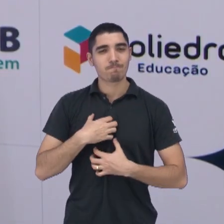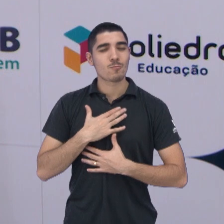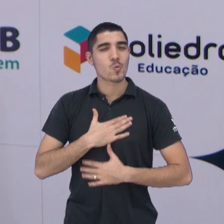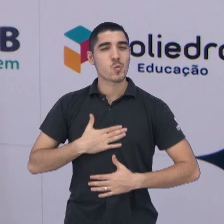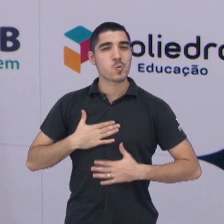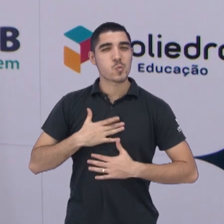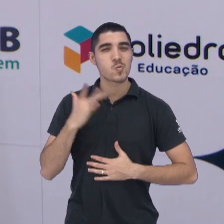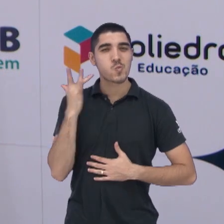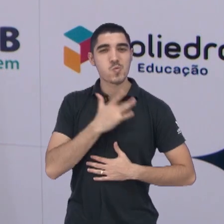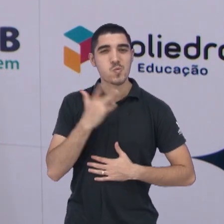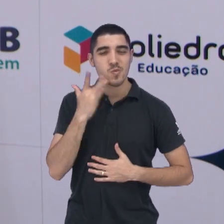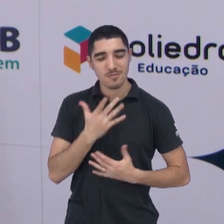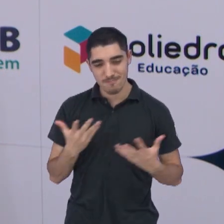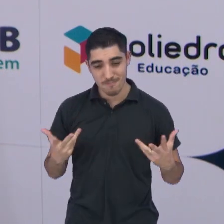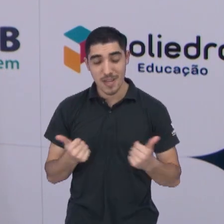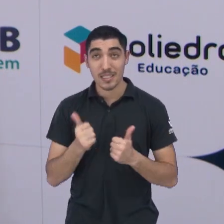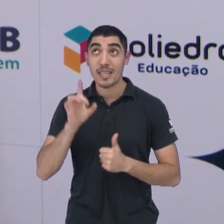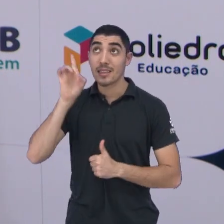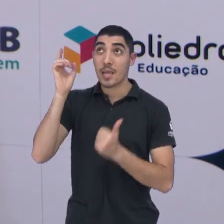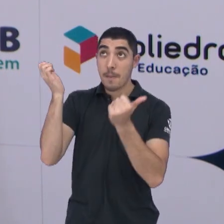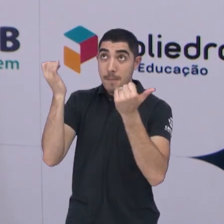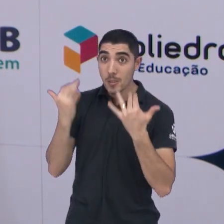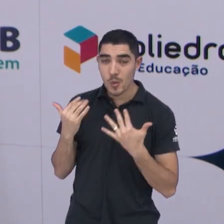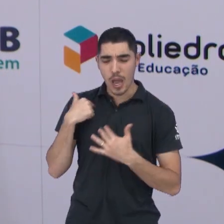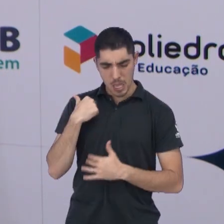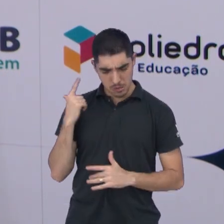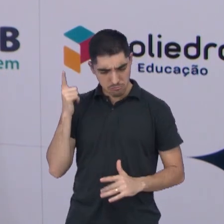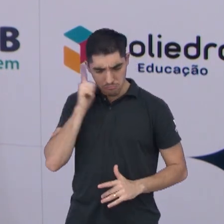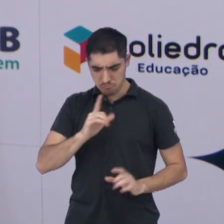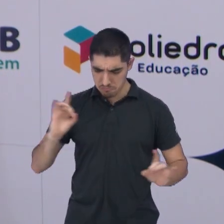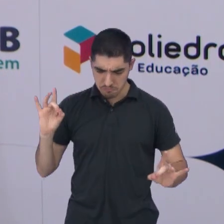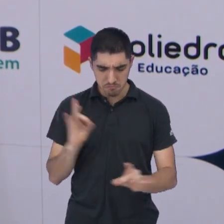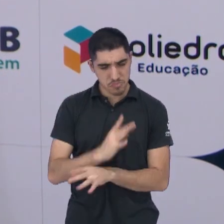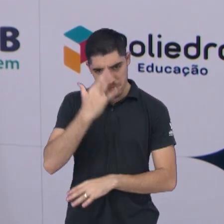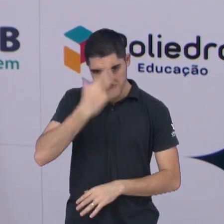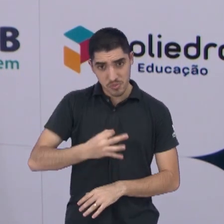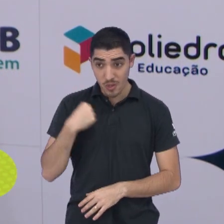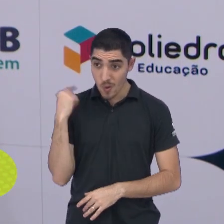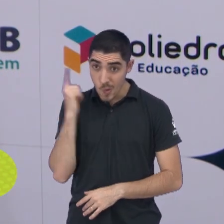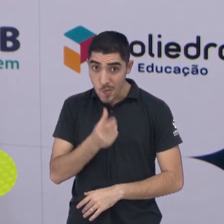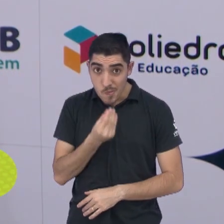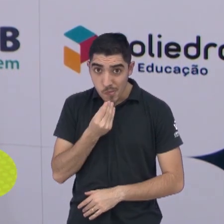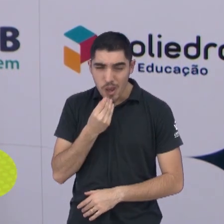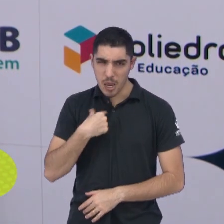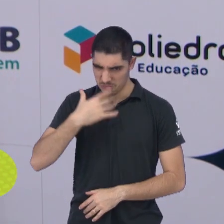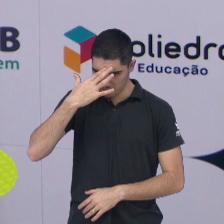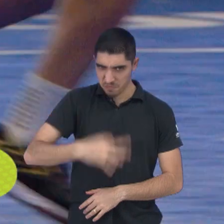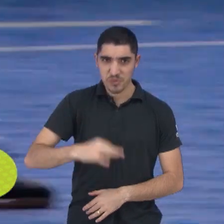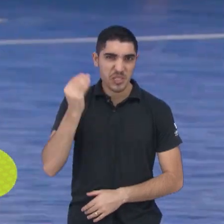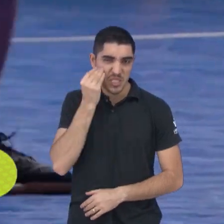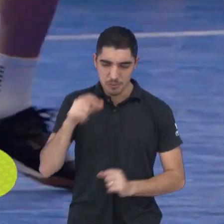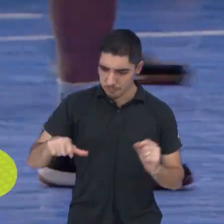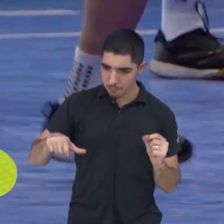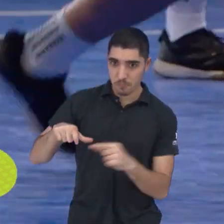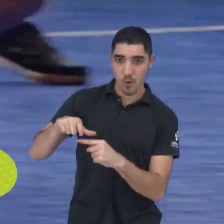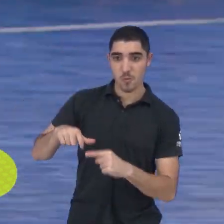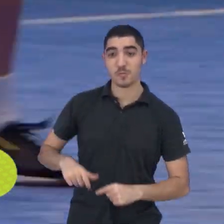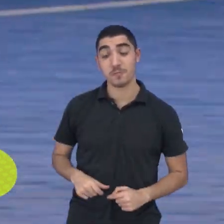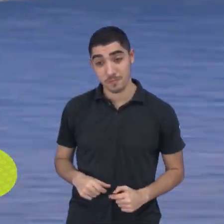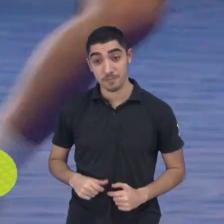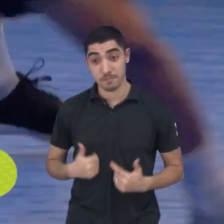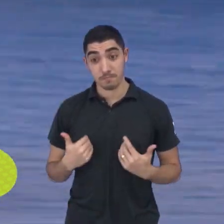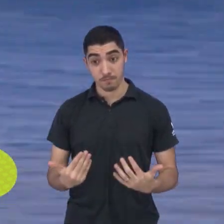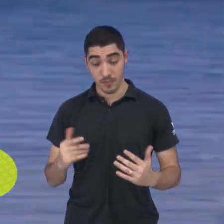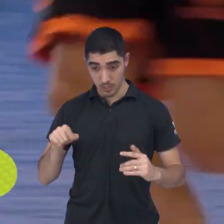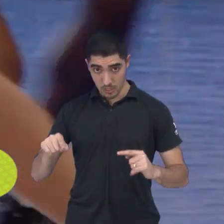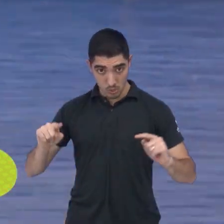poder fazer gol. Se Deus quiser, vou estar preparado, tiver mais de uma chance clara, com certeza vou tentar concluir gol. Dentro de quadra, o São